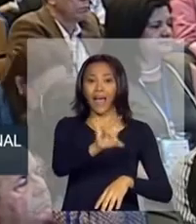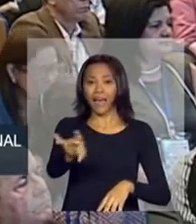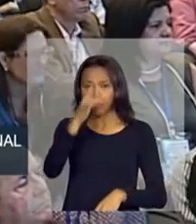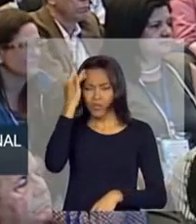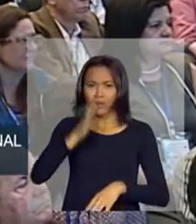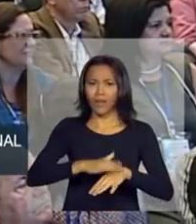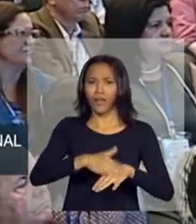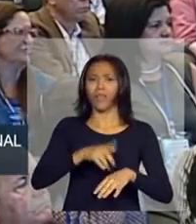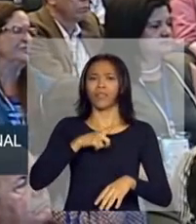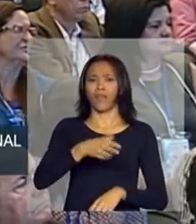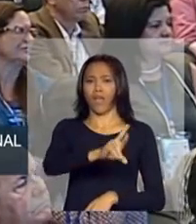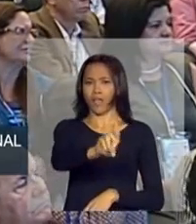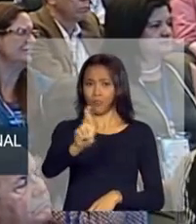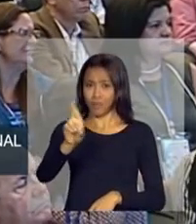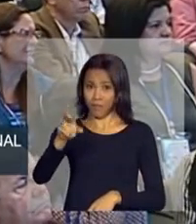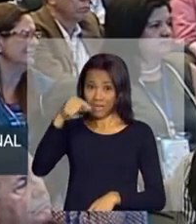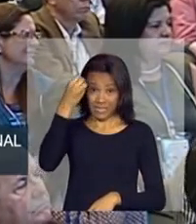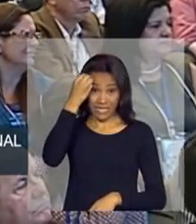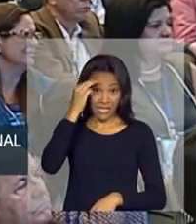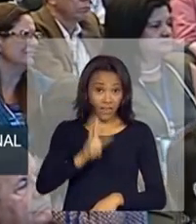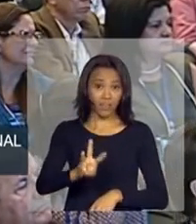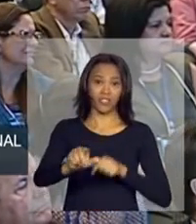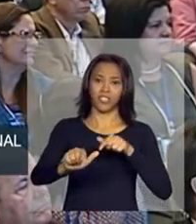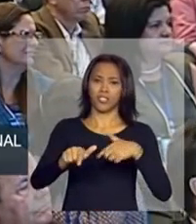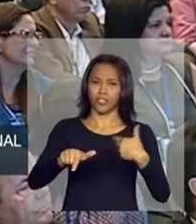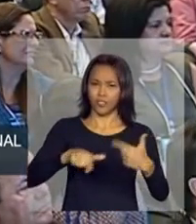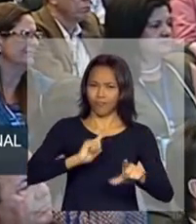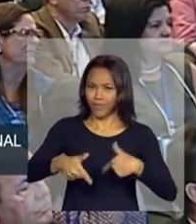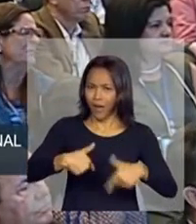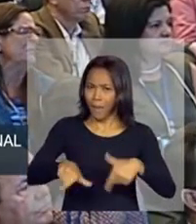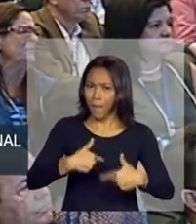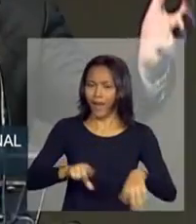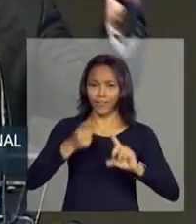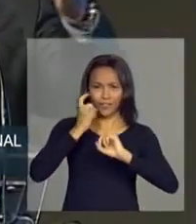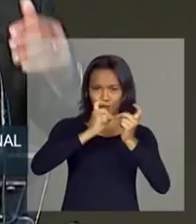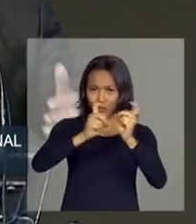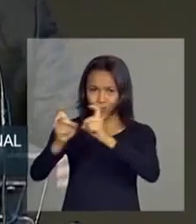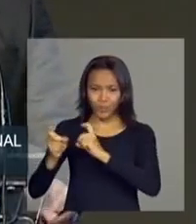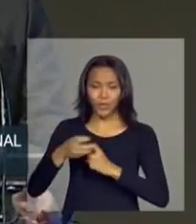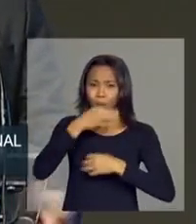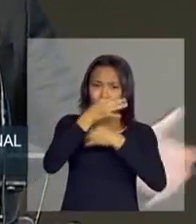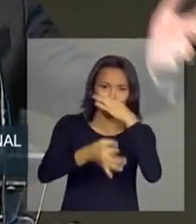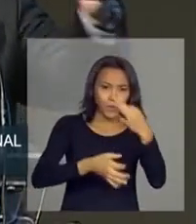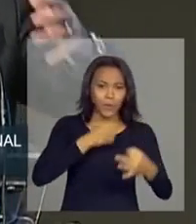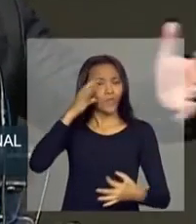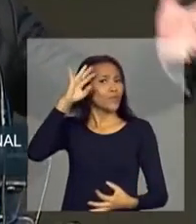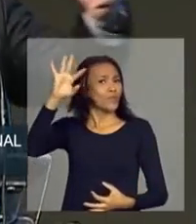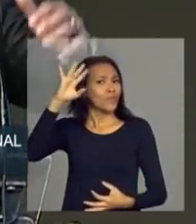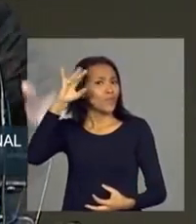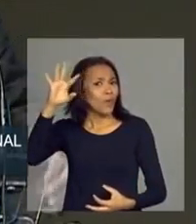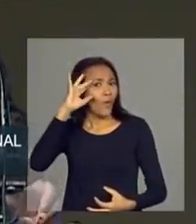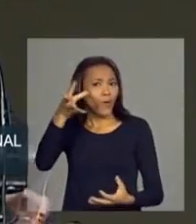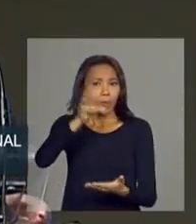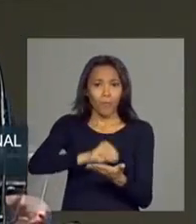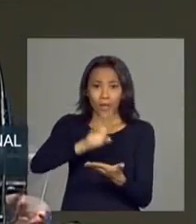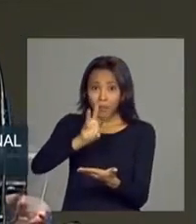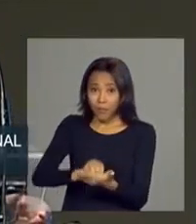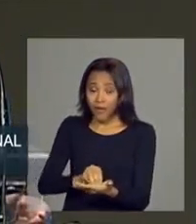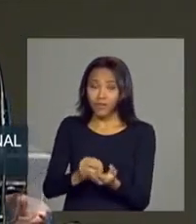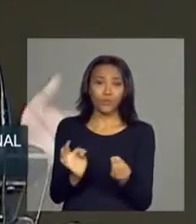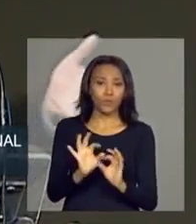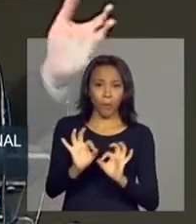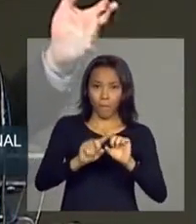realizando. Mas eu não tenho dúvidas de, nessa manhã de hoje aqui, dizer aos delegados,